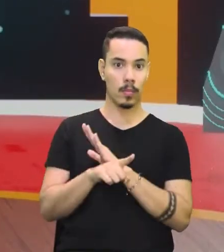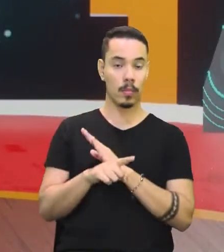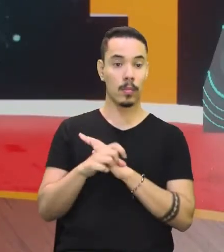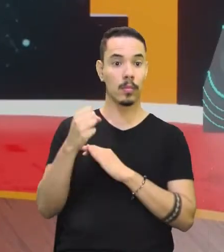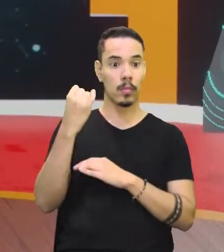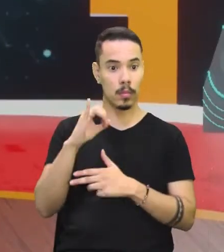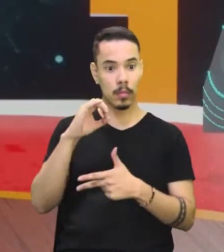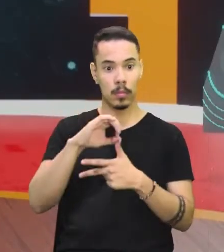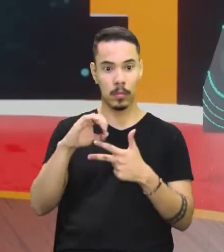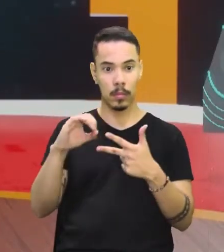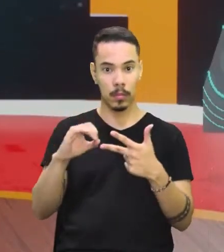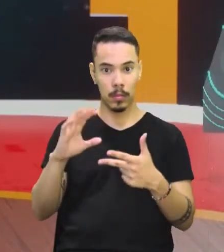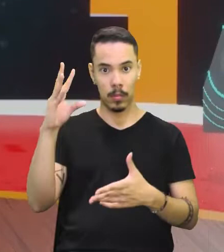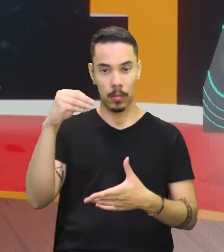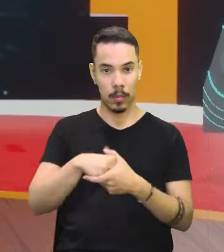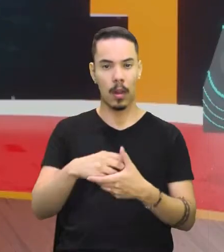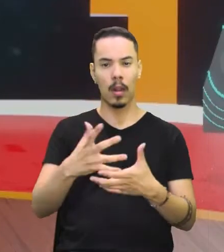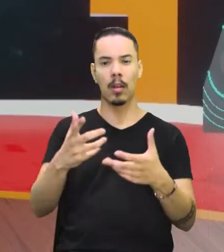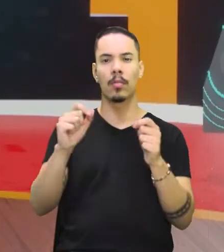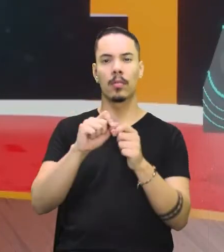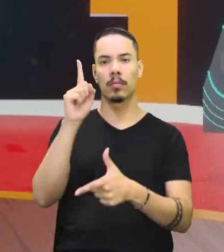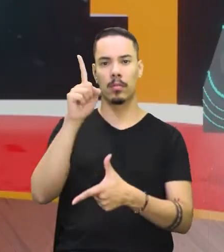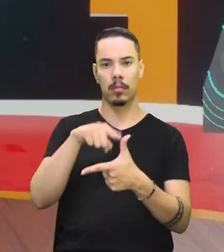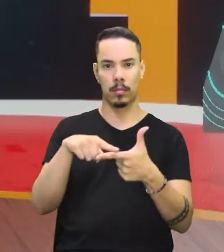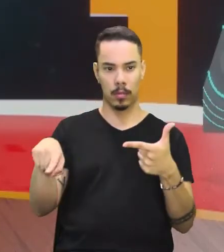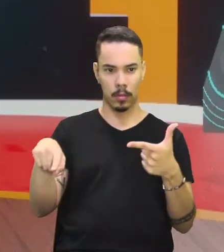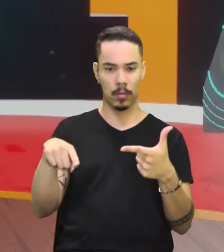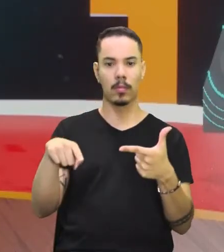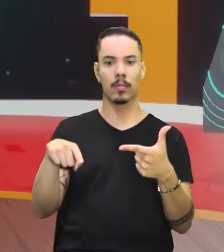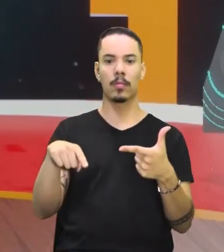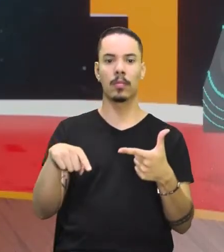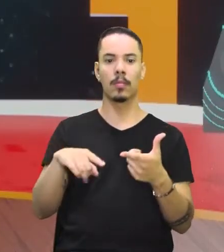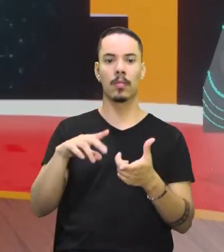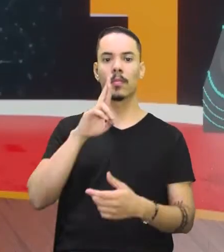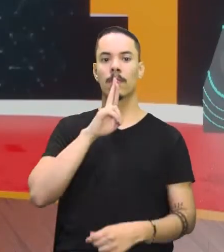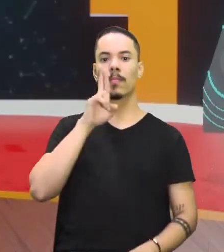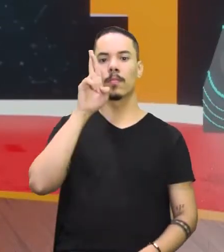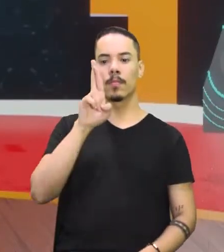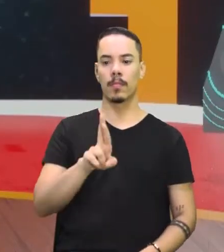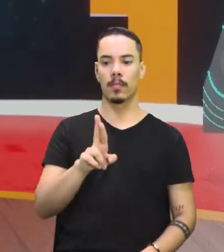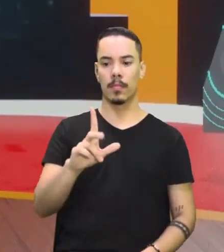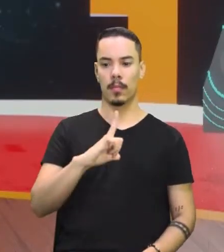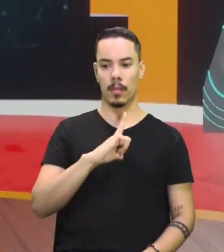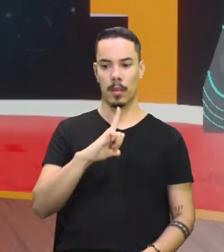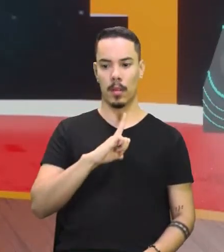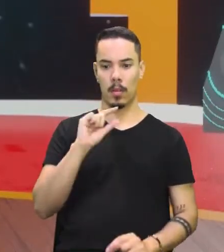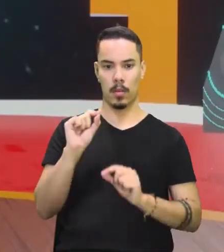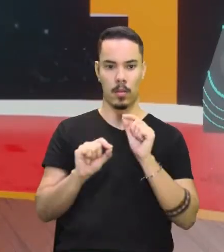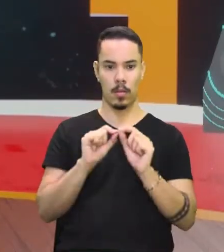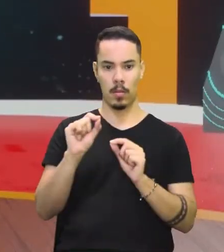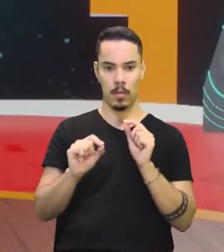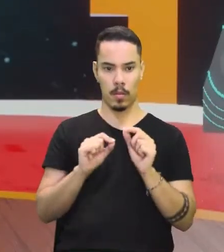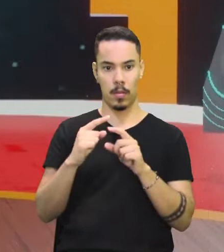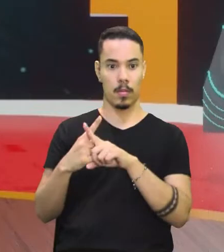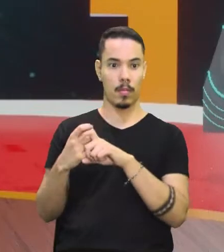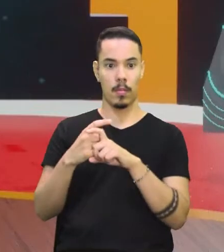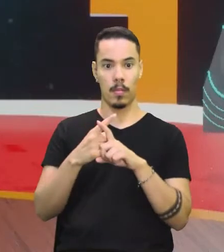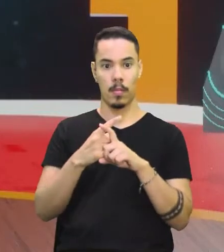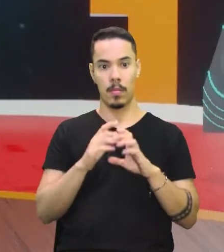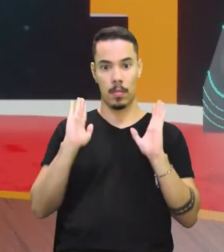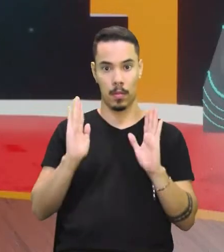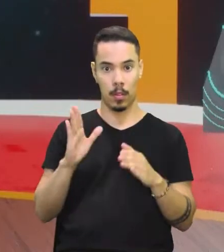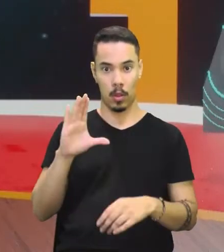você não quer perder? Ele quer que faça a divisão? Na resposta vai estar os polinômios que são os quocientes e